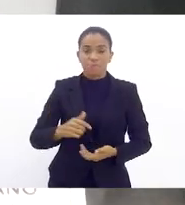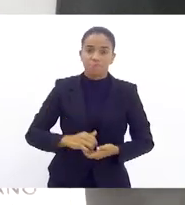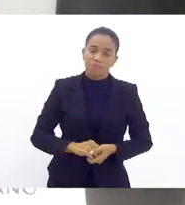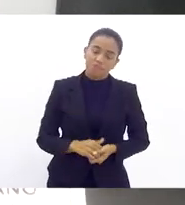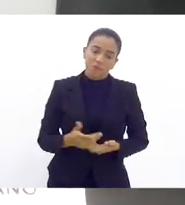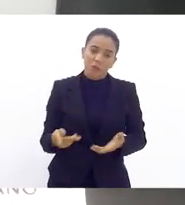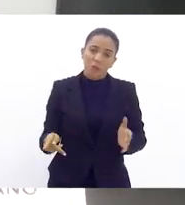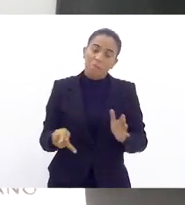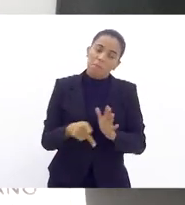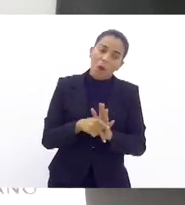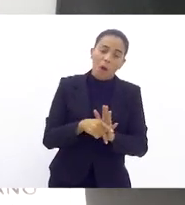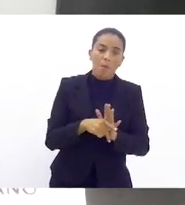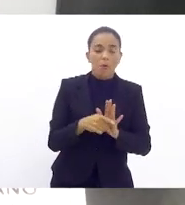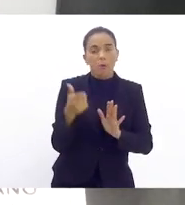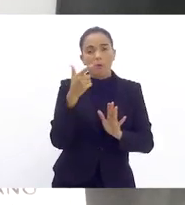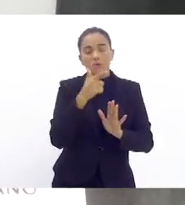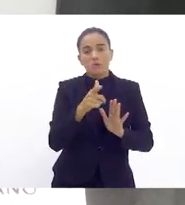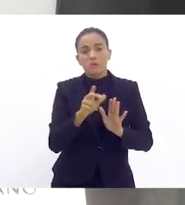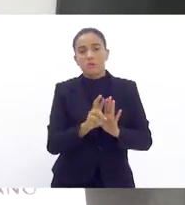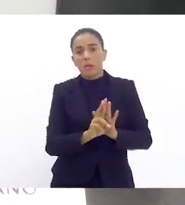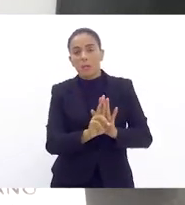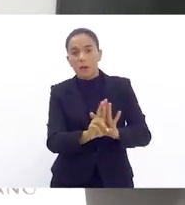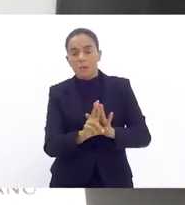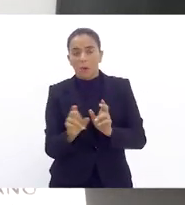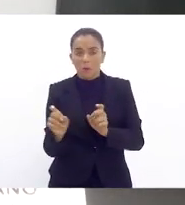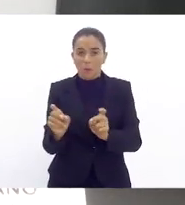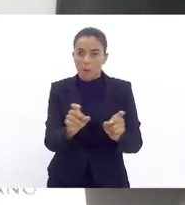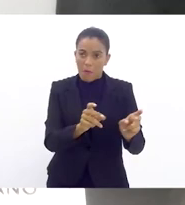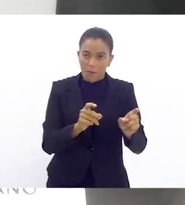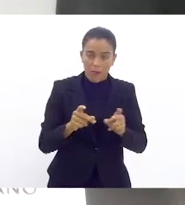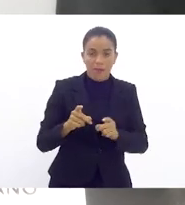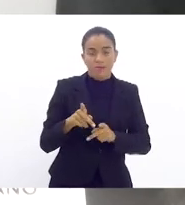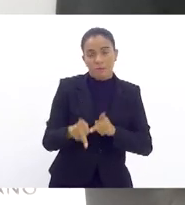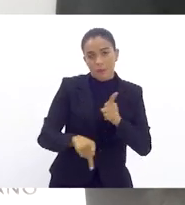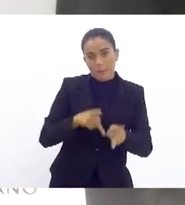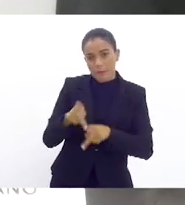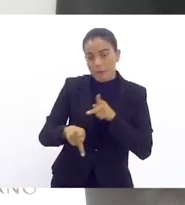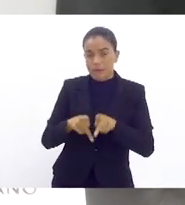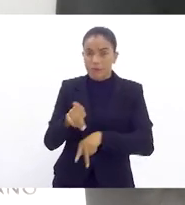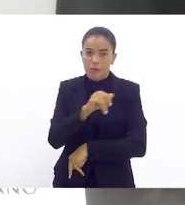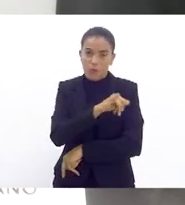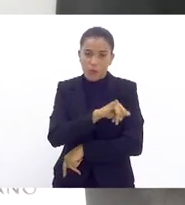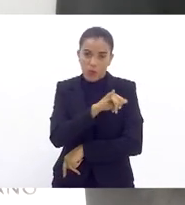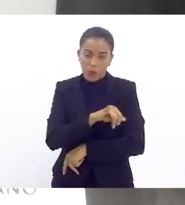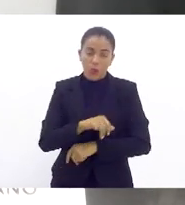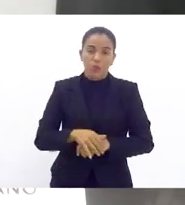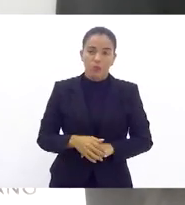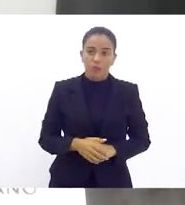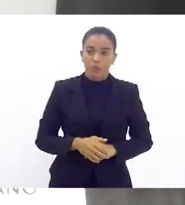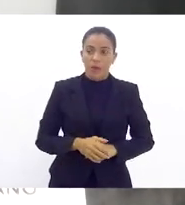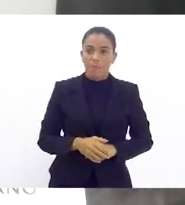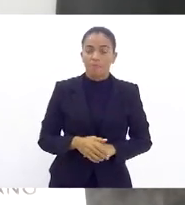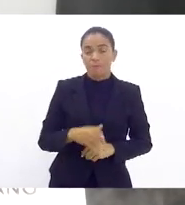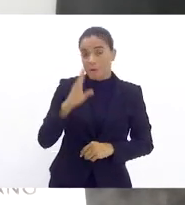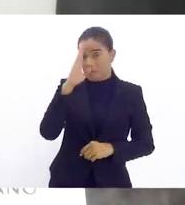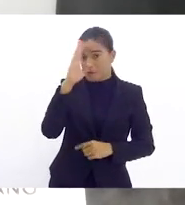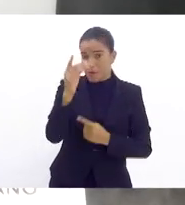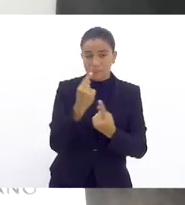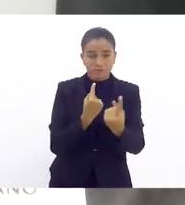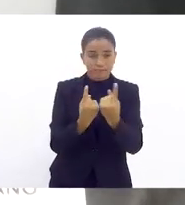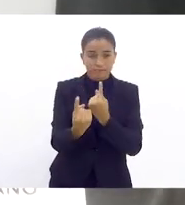do comércio que eu mesmo, com experiência, tinha na rua e da população do Rio de Janeiro, vias de trânsito, né, principais.